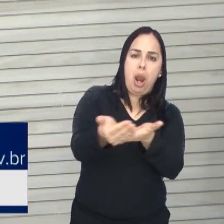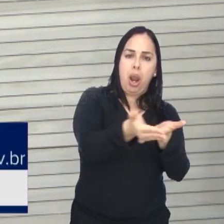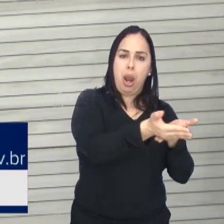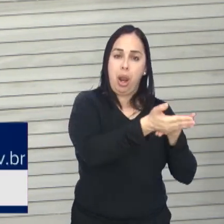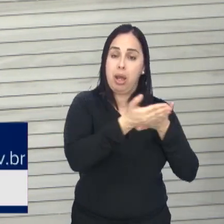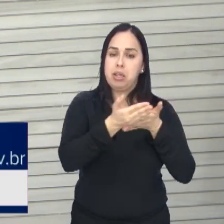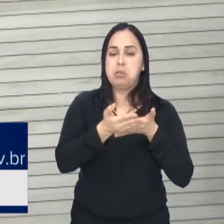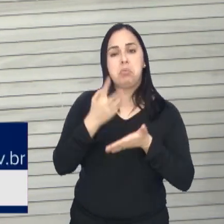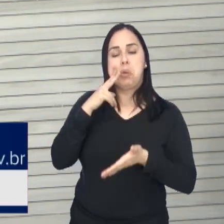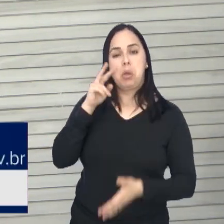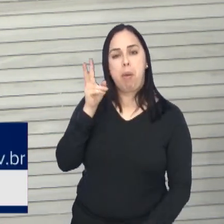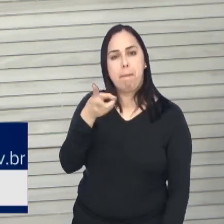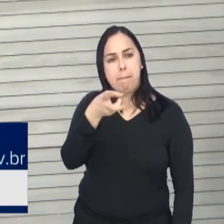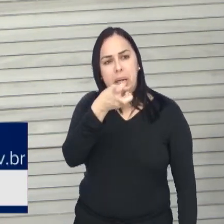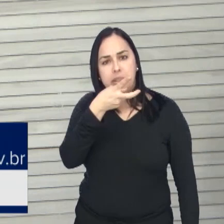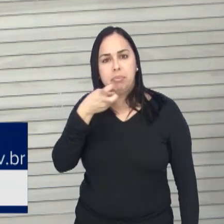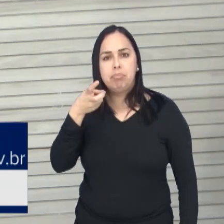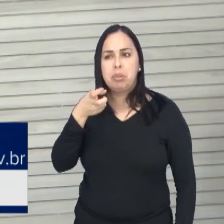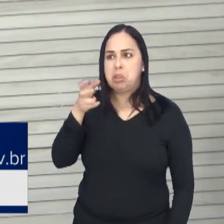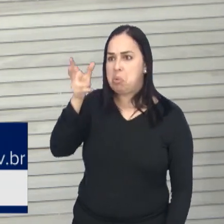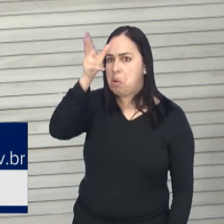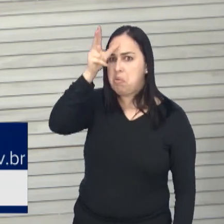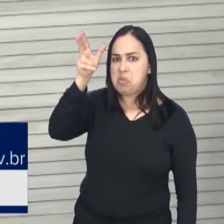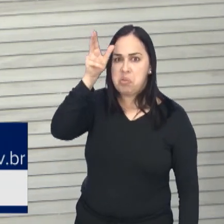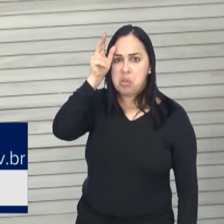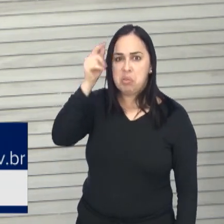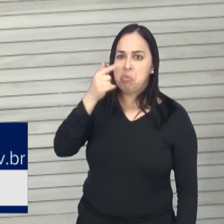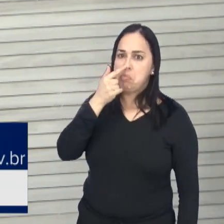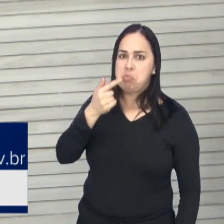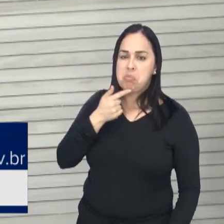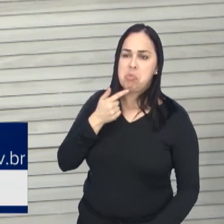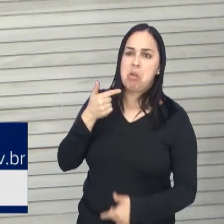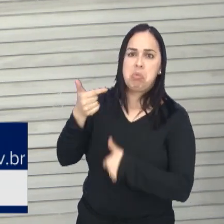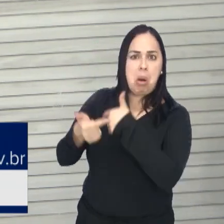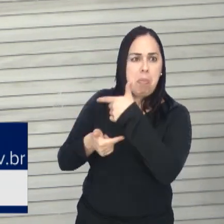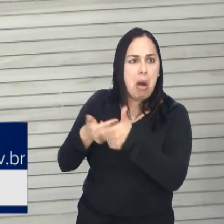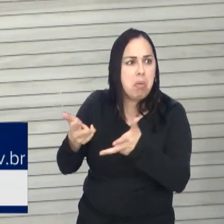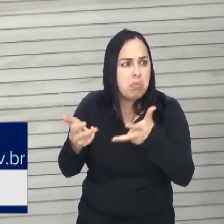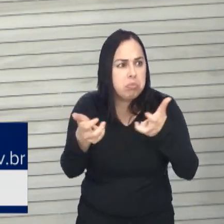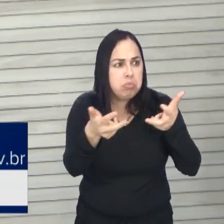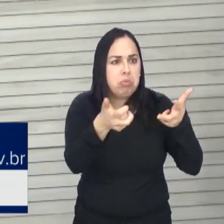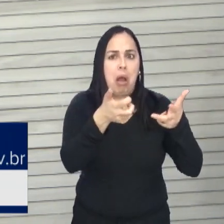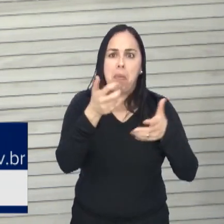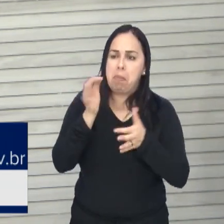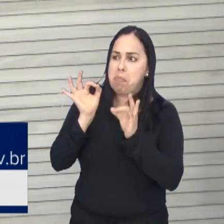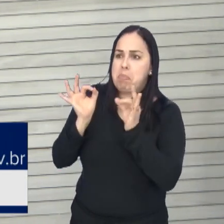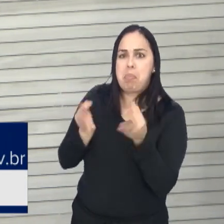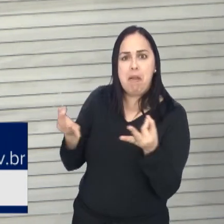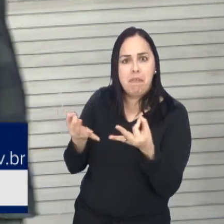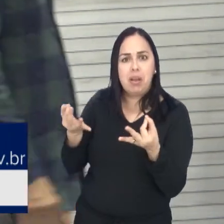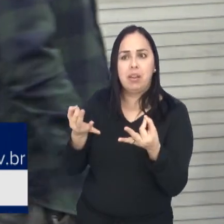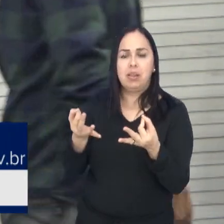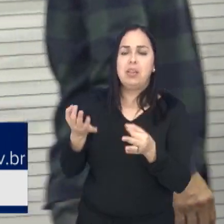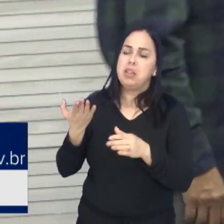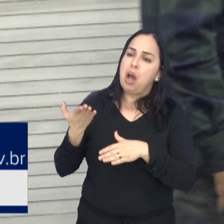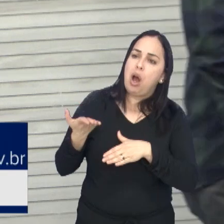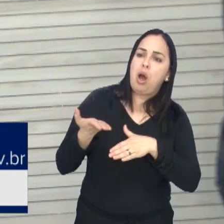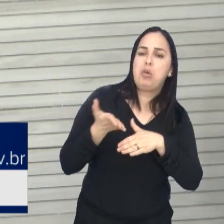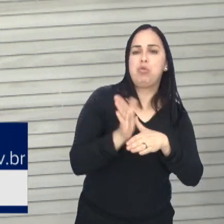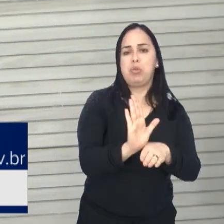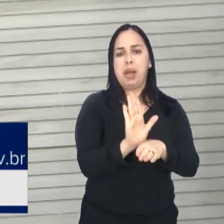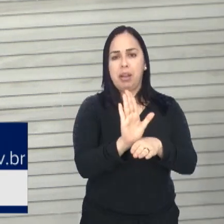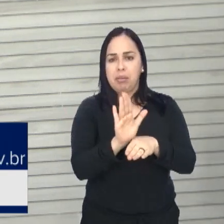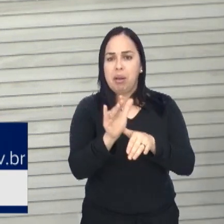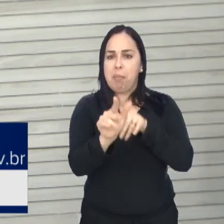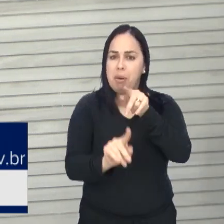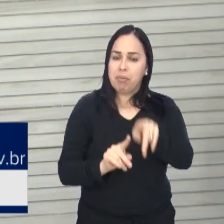brilhante trabalho que o prefeito Anderson Farias tem feito, tem nos atendido, atendido os anseios da